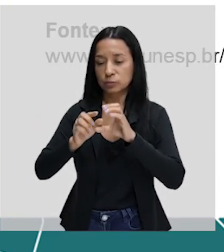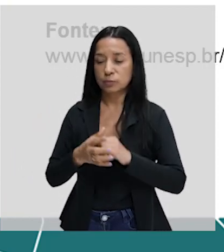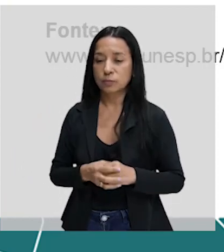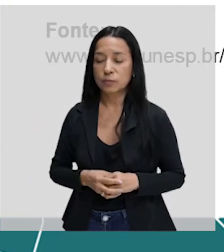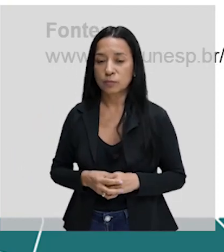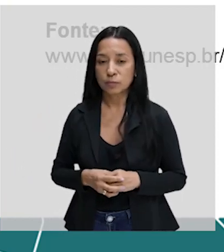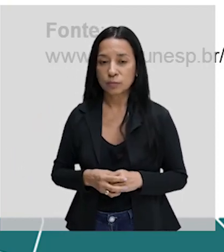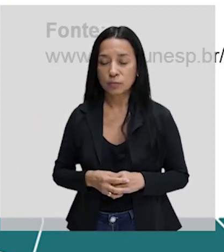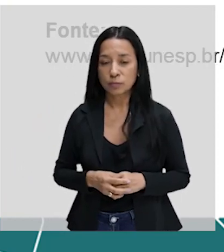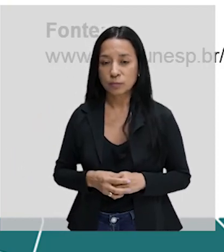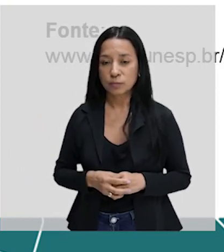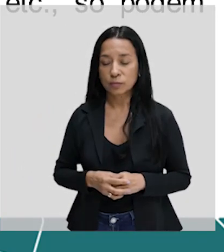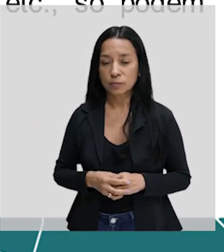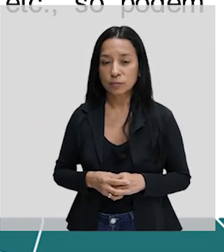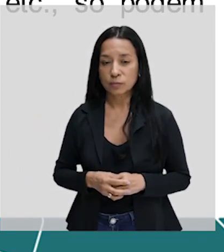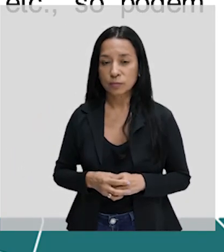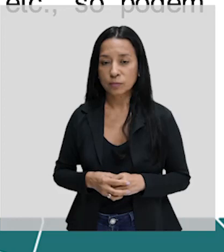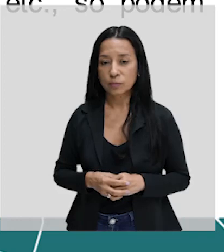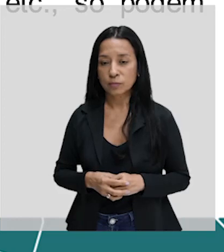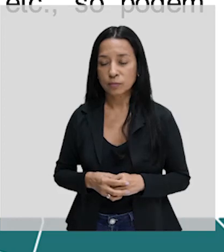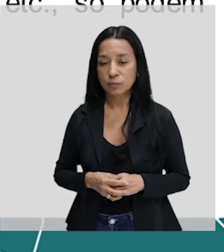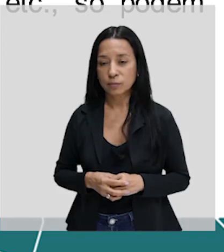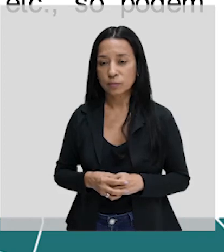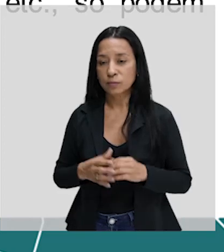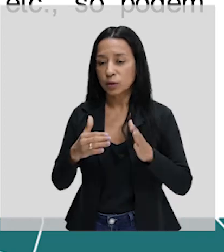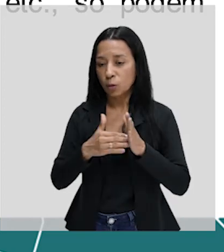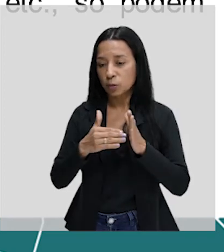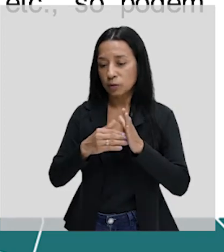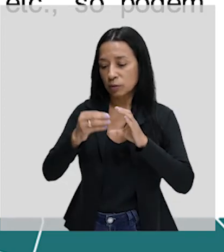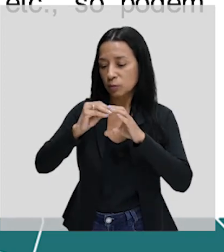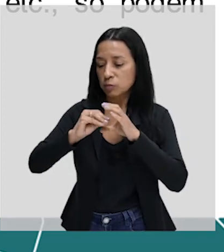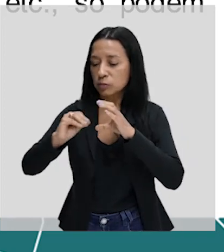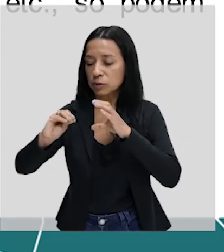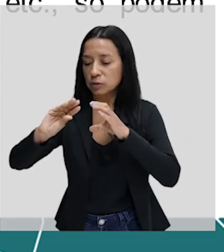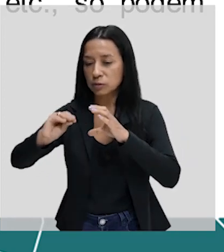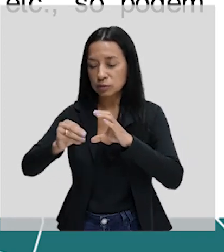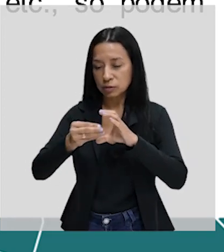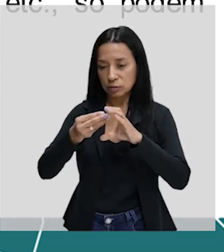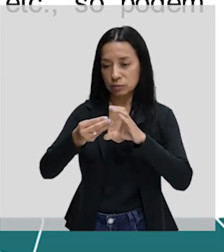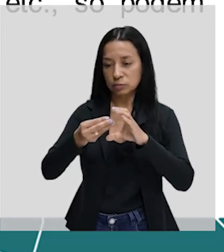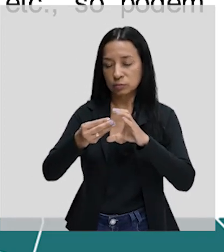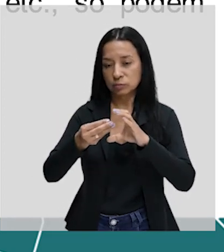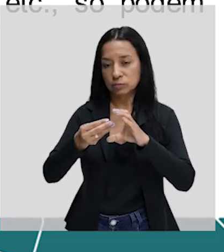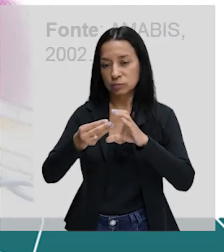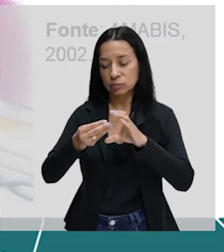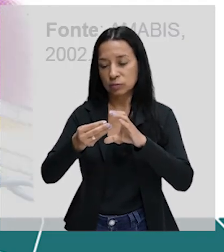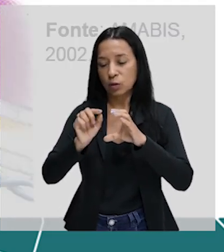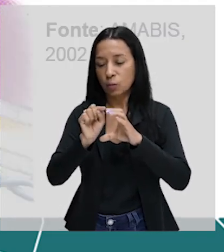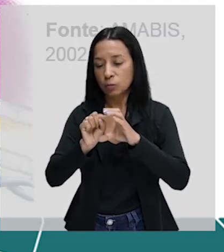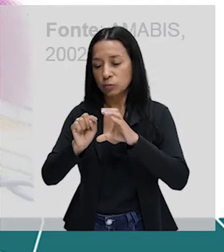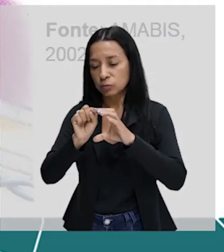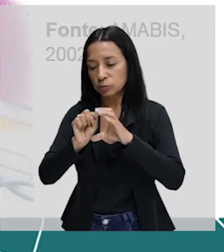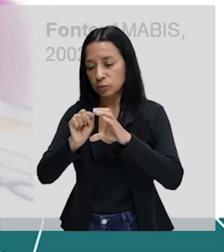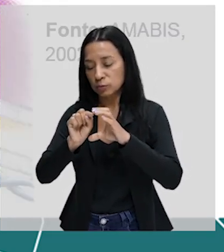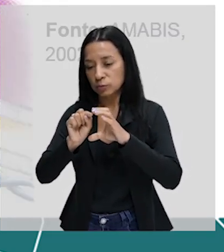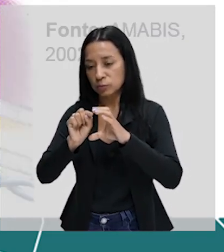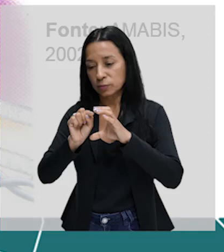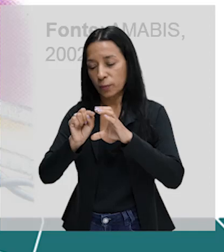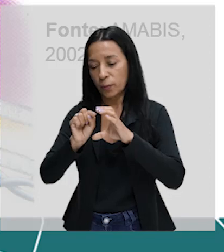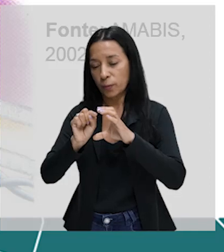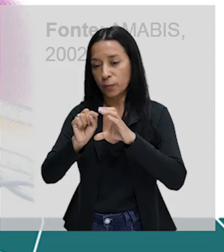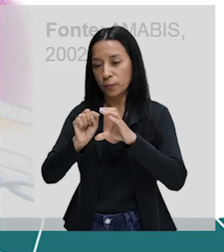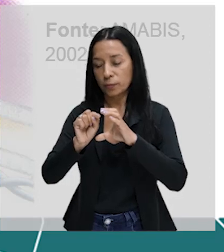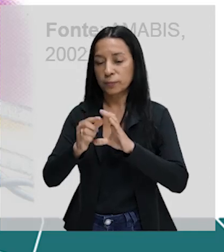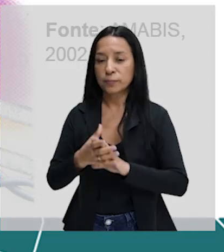Essa carioteca, pessoal, ela vai controlar essa saída, a entrada e a saída, por meio desses poros nucleares, tá? Que